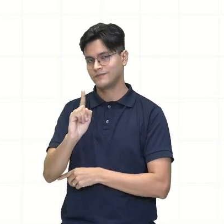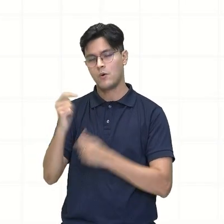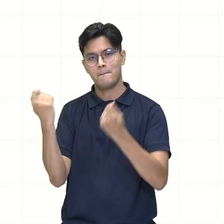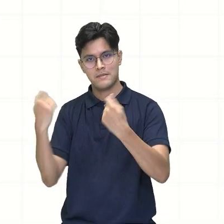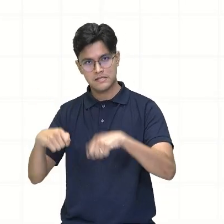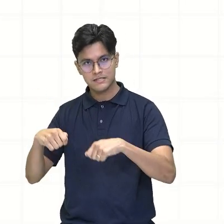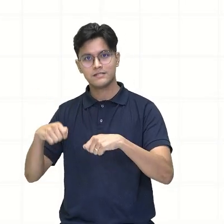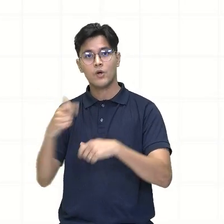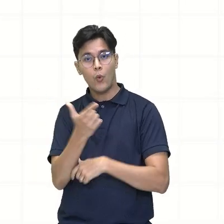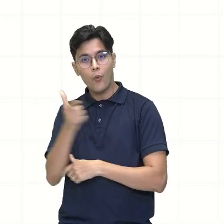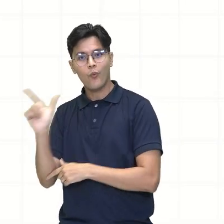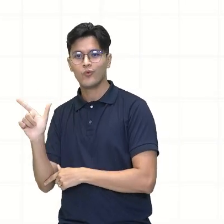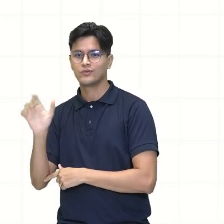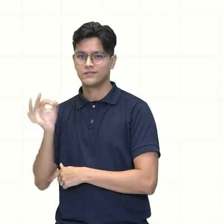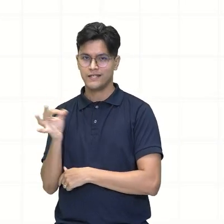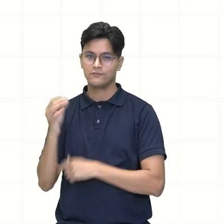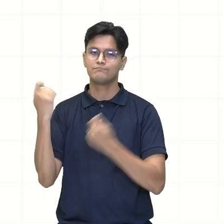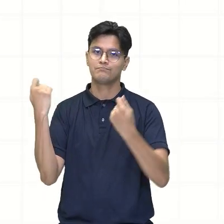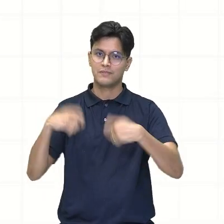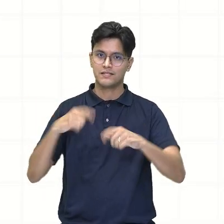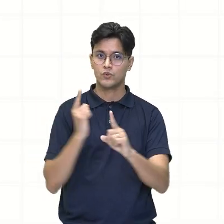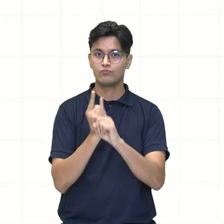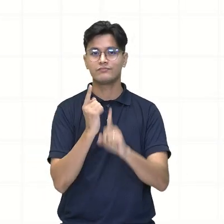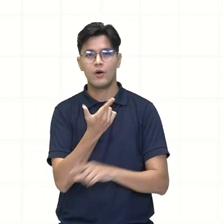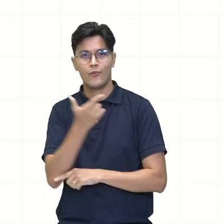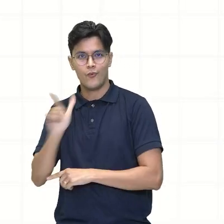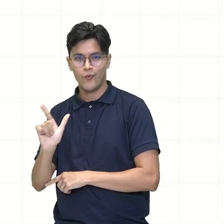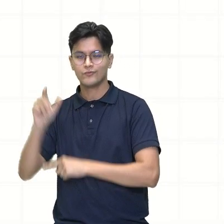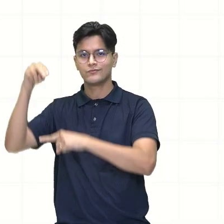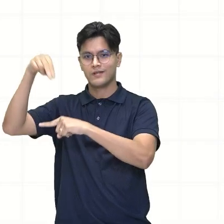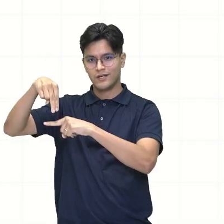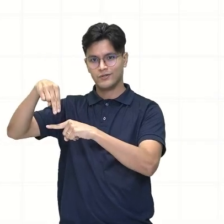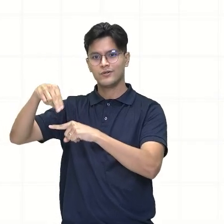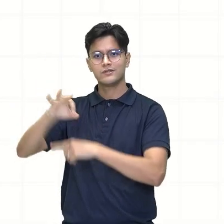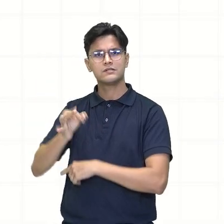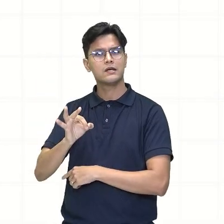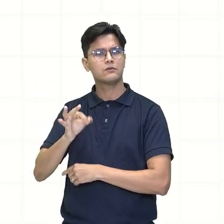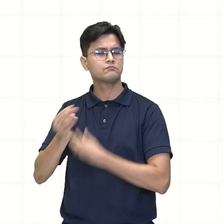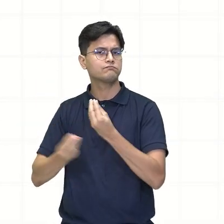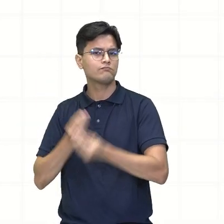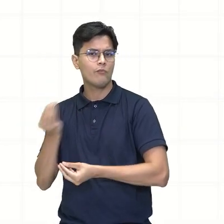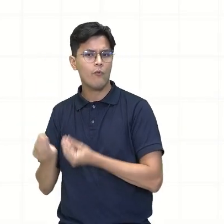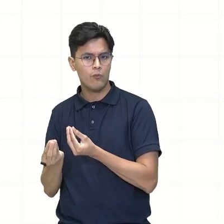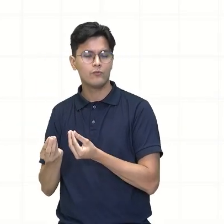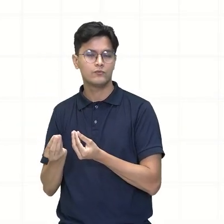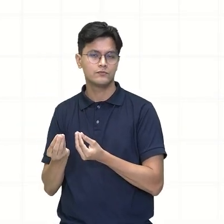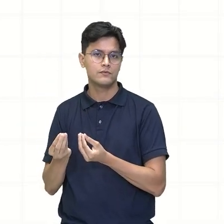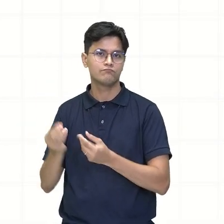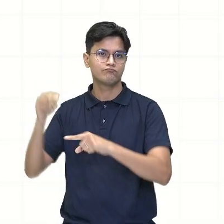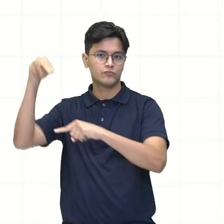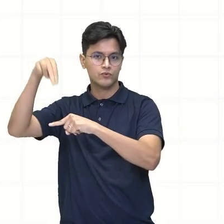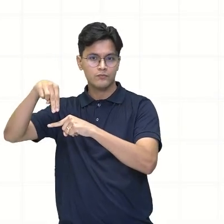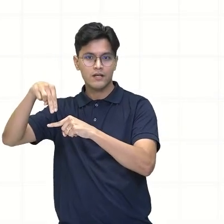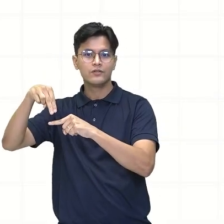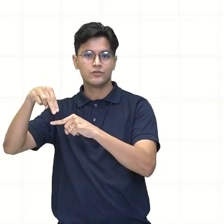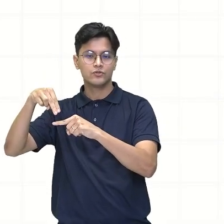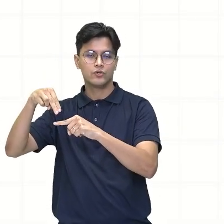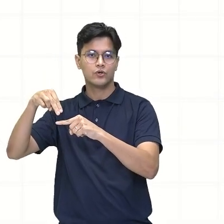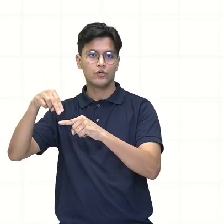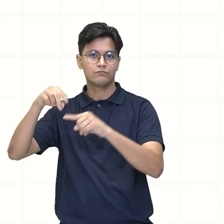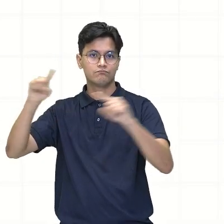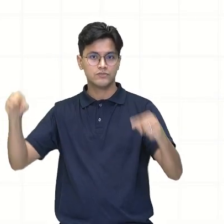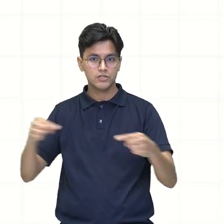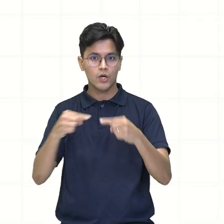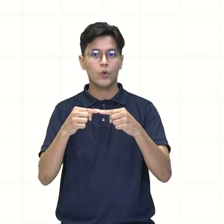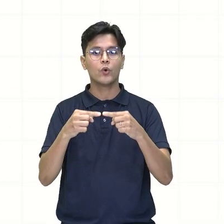fazer? Eu preciso encontrar um novo numerador, né, que seja proporcional ao numerador